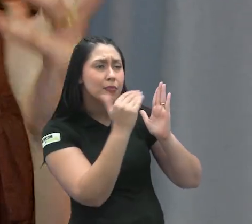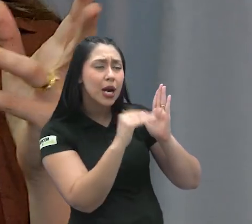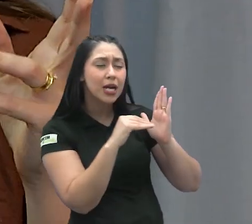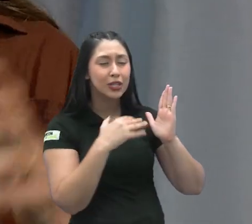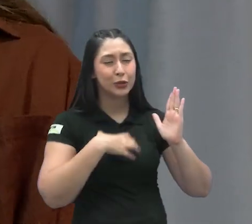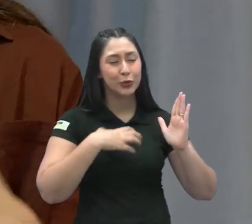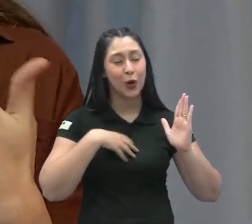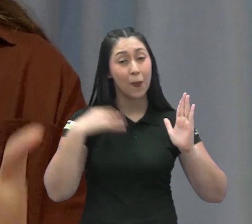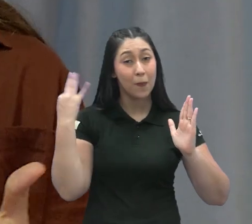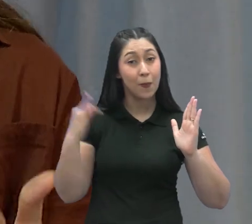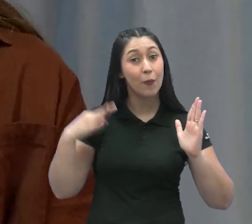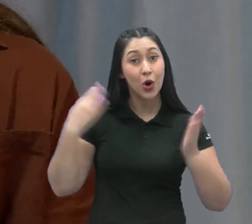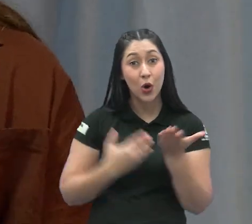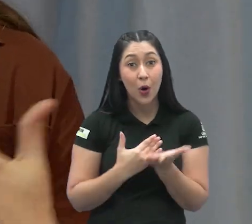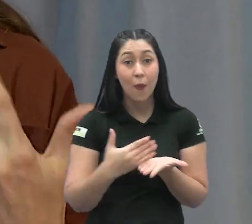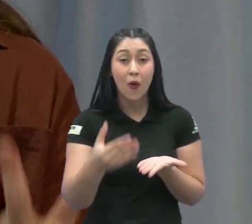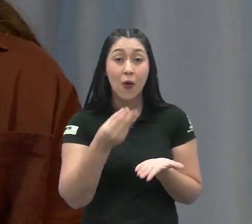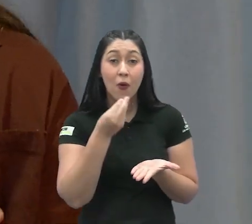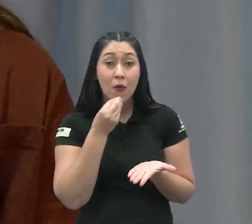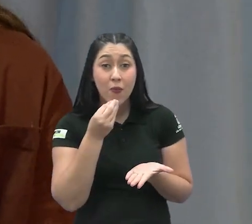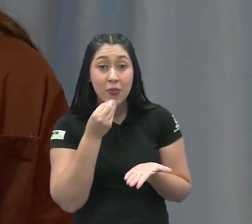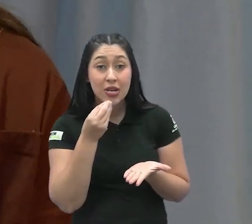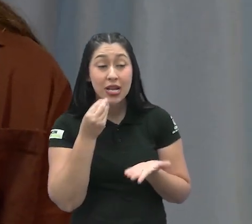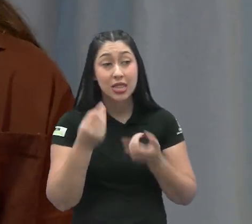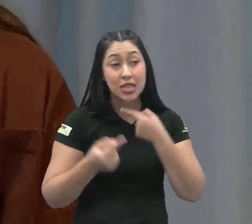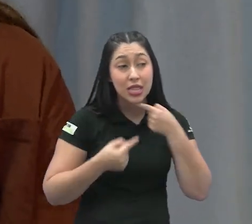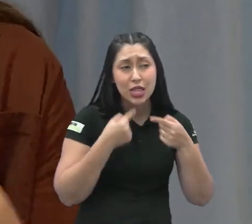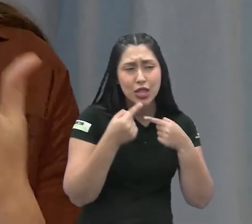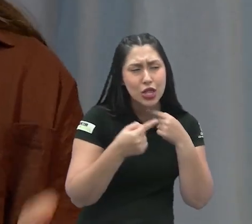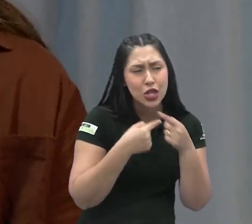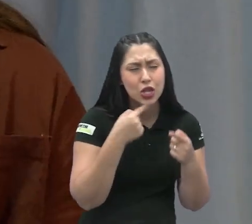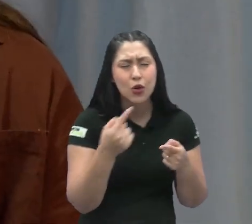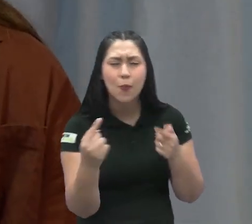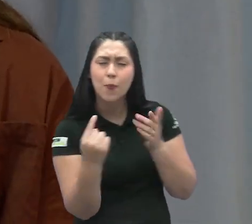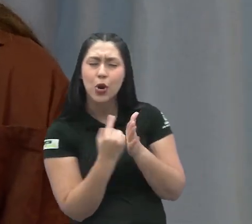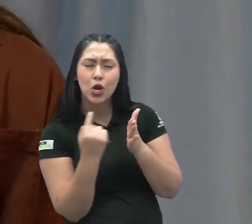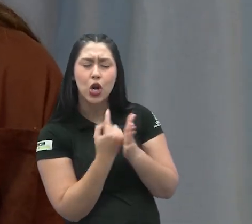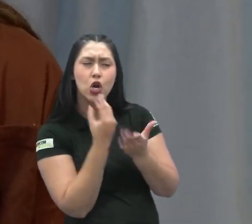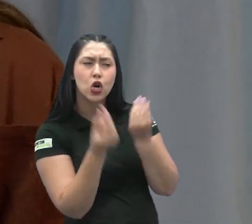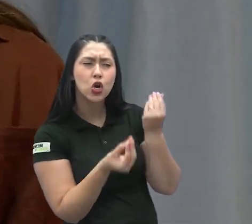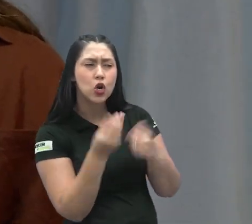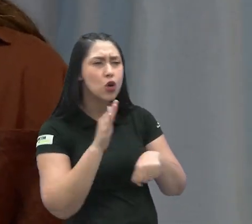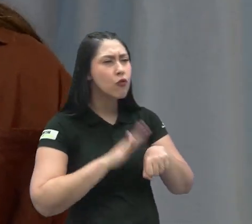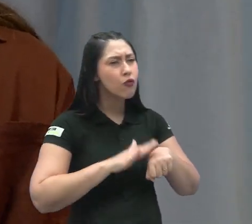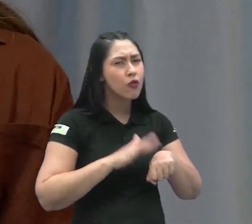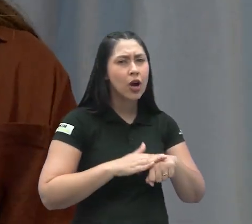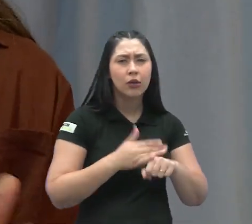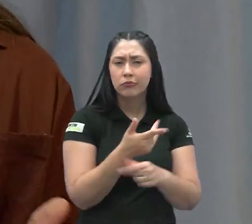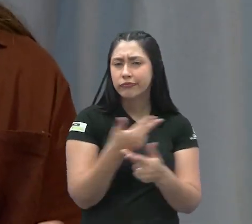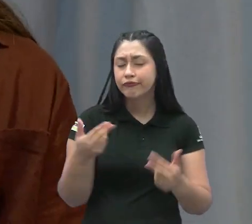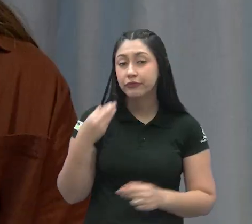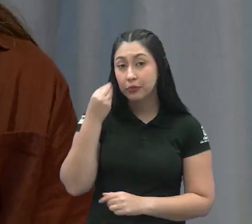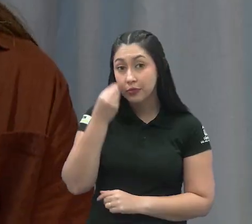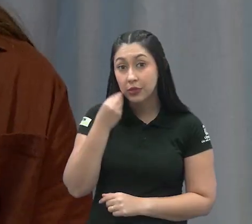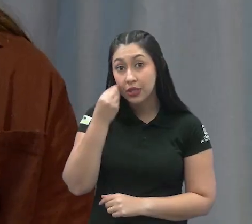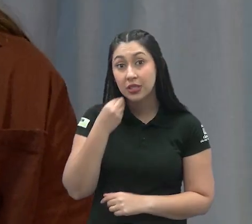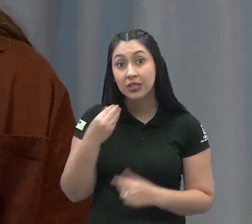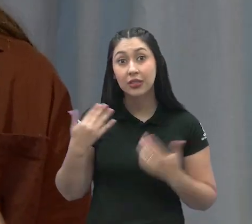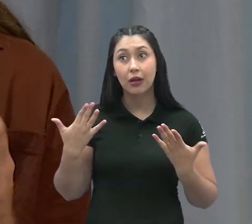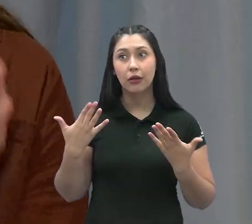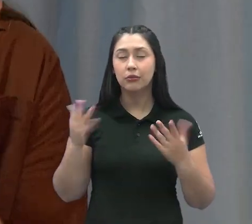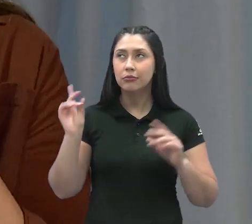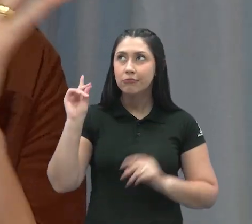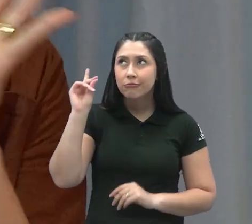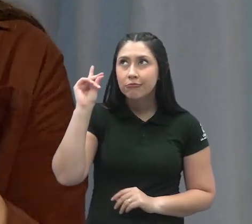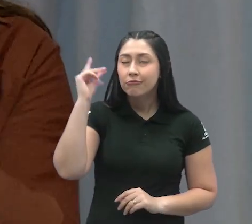mais turista, nas redes sociais, começaram a aparecer muitas pessoas com dúvidas, perguntando sobre o nosso roteiro, enfim, sobre toda a nossa experiência ali. E foi